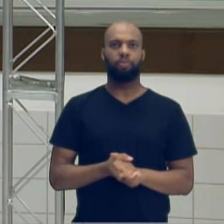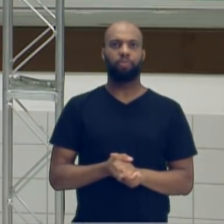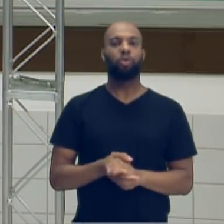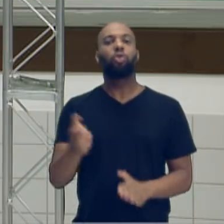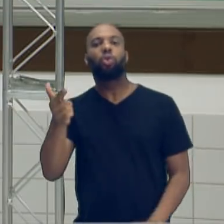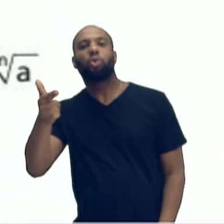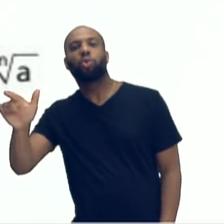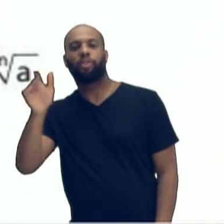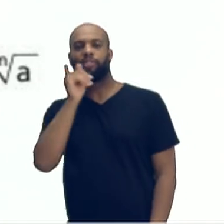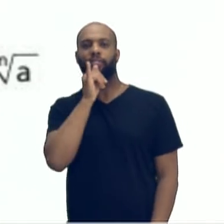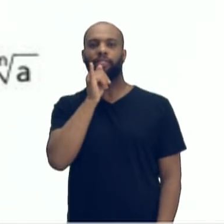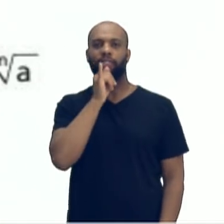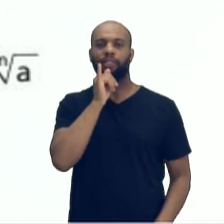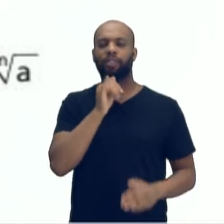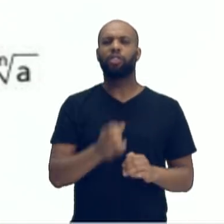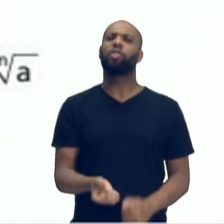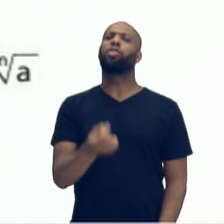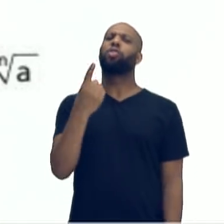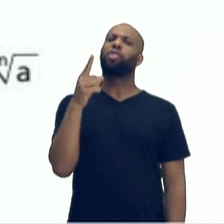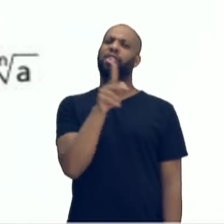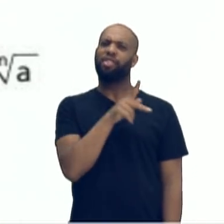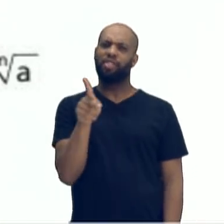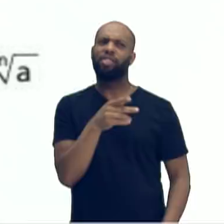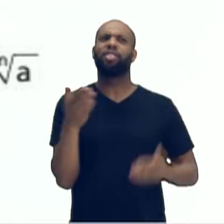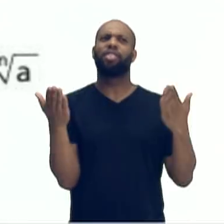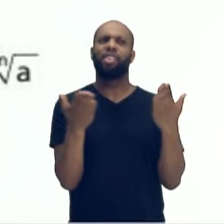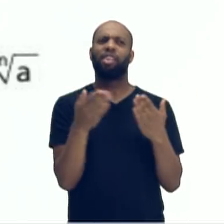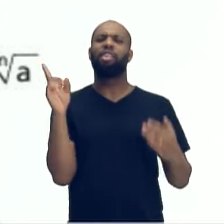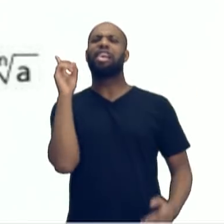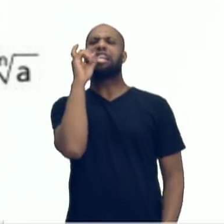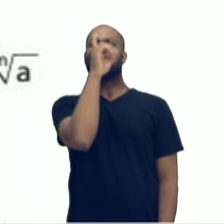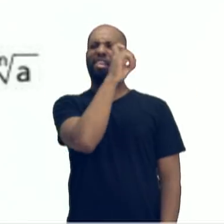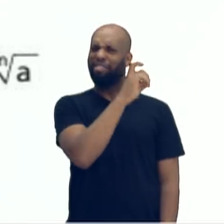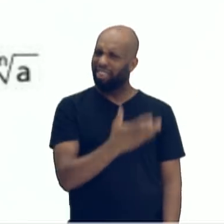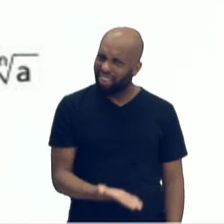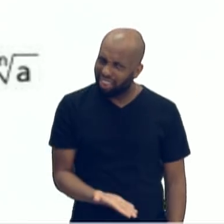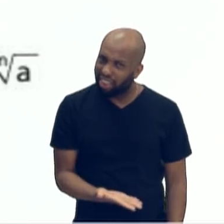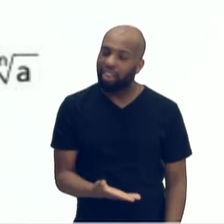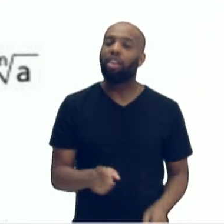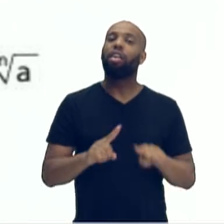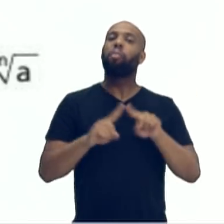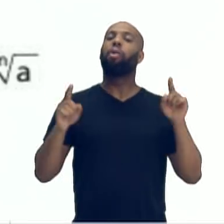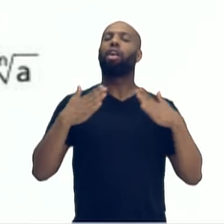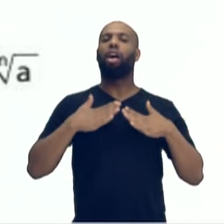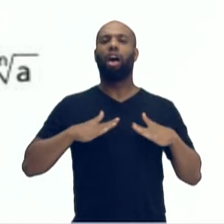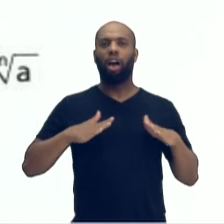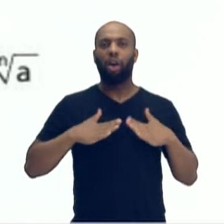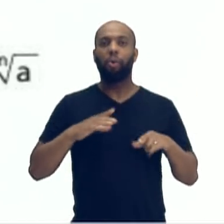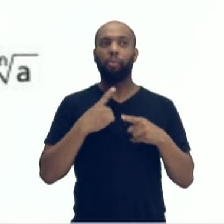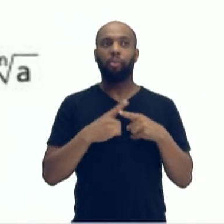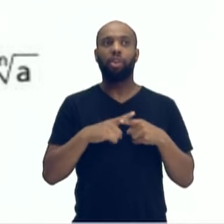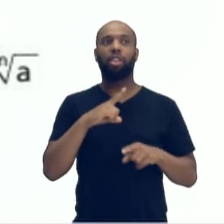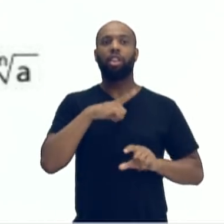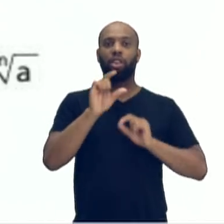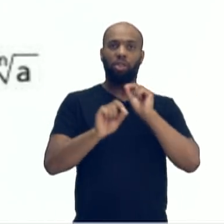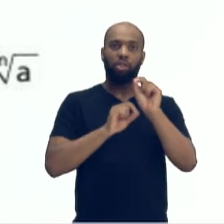Mais um exemplo. Né? Vocês vão dizer, nossa, professor, esse exemplo está muito difícil. Né? Mas nós temos aqui,